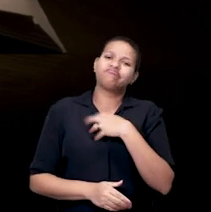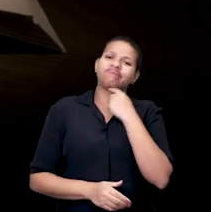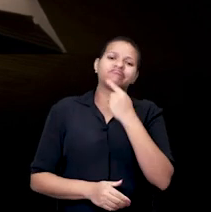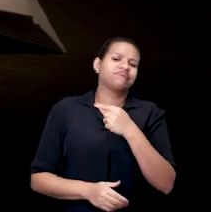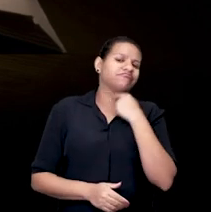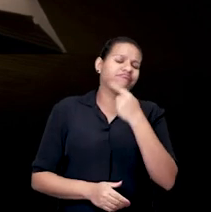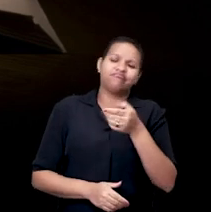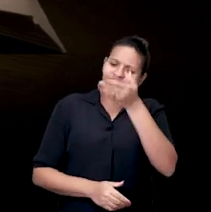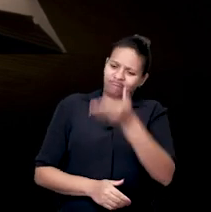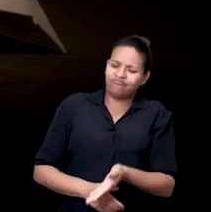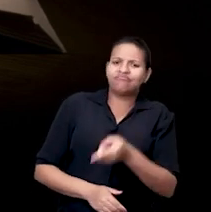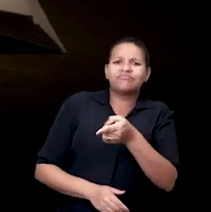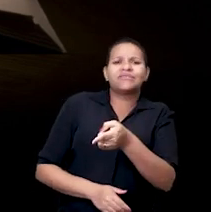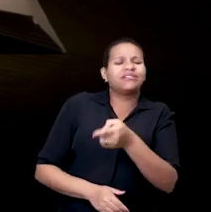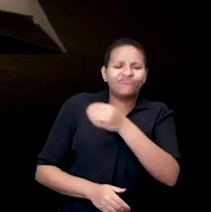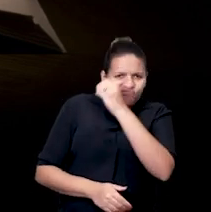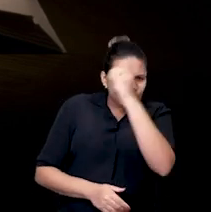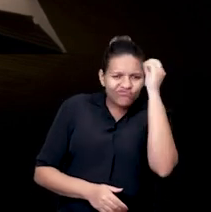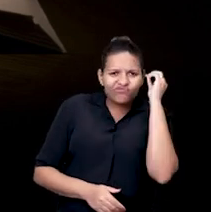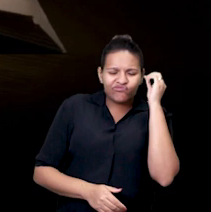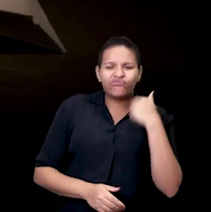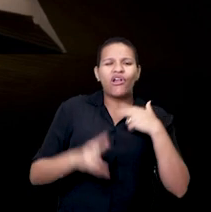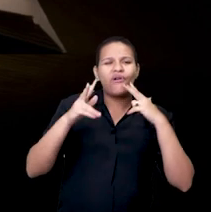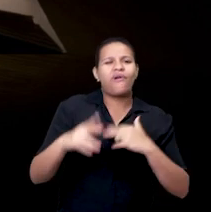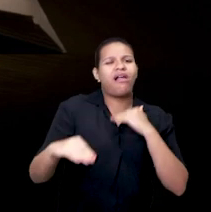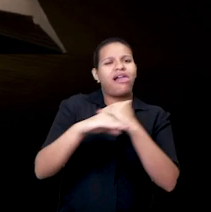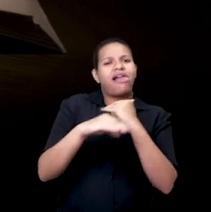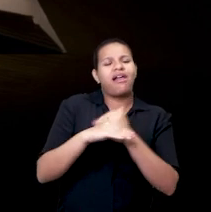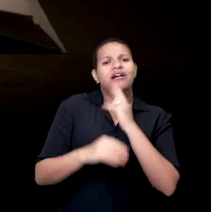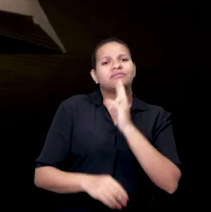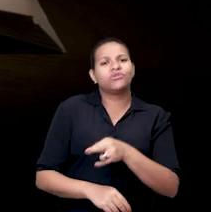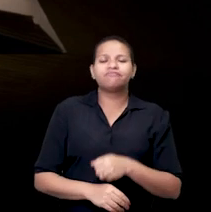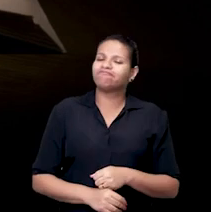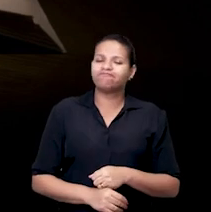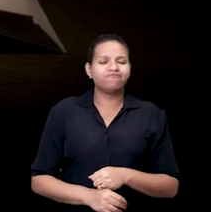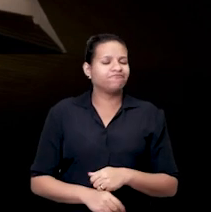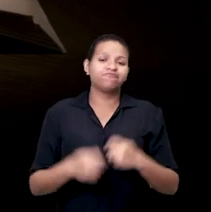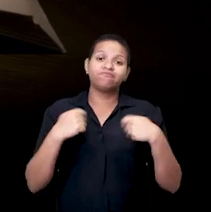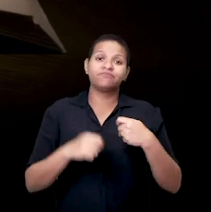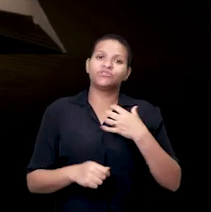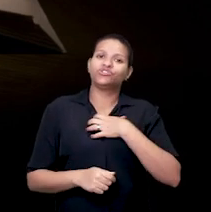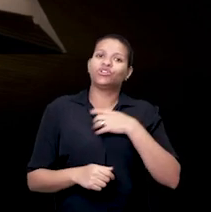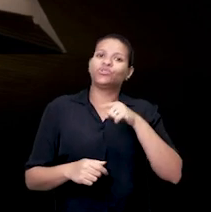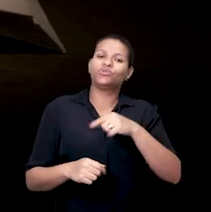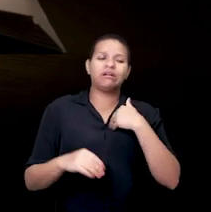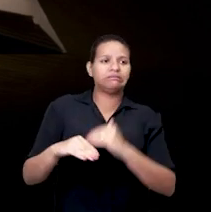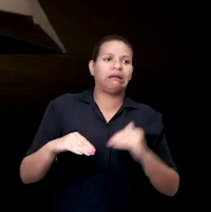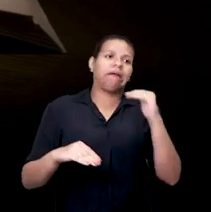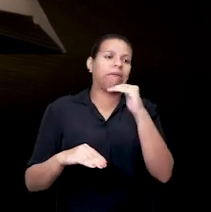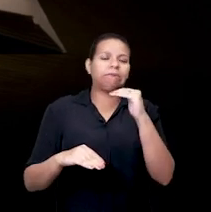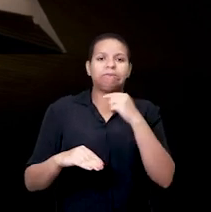nécio segundo sua insensatez, para não seres semelhante a ele. Responde ao tolo segundo sua